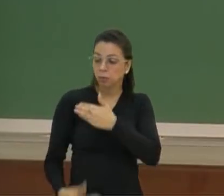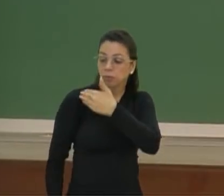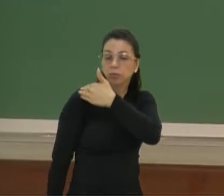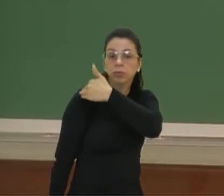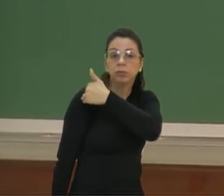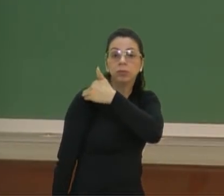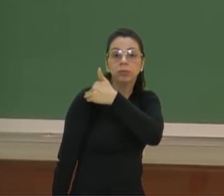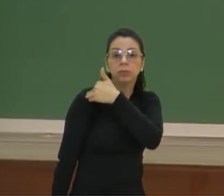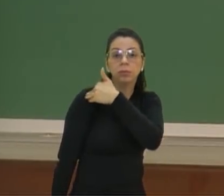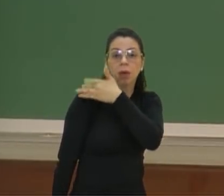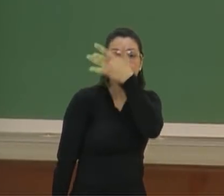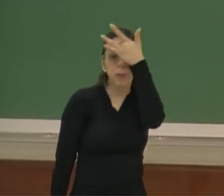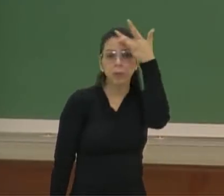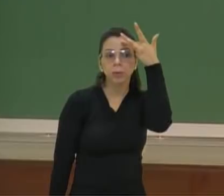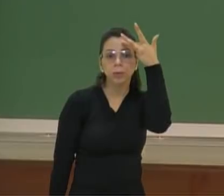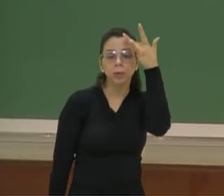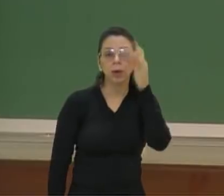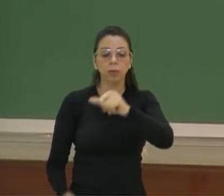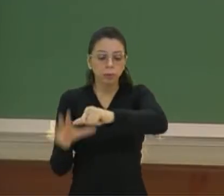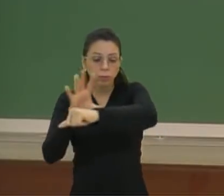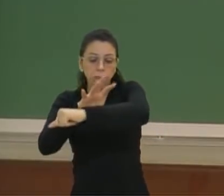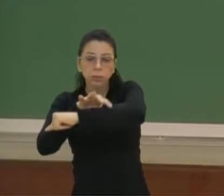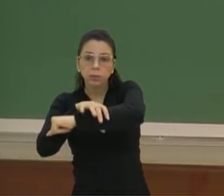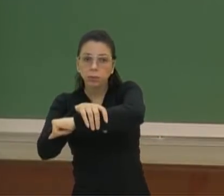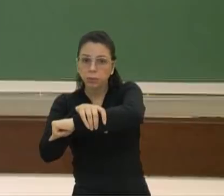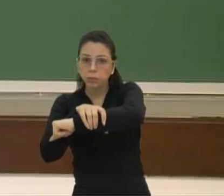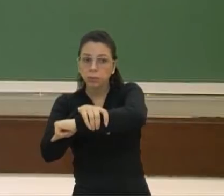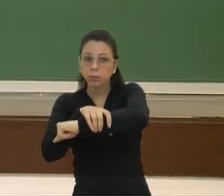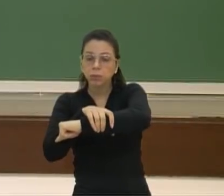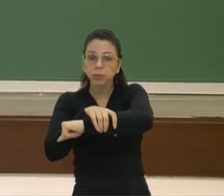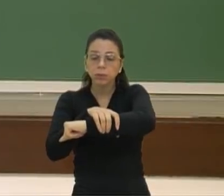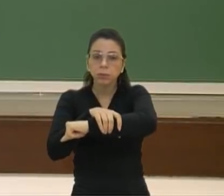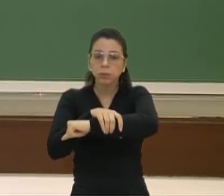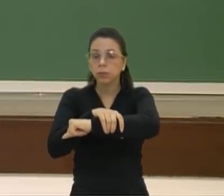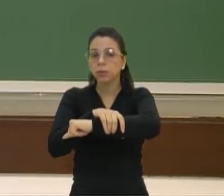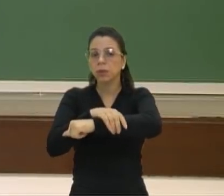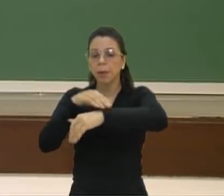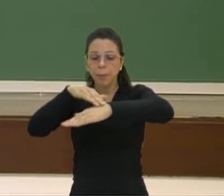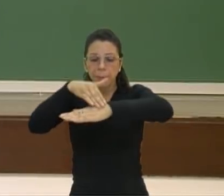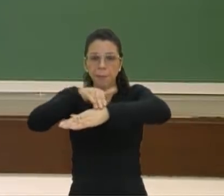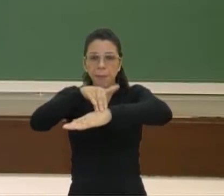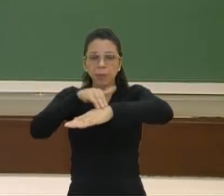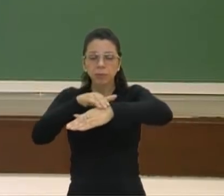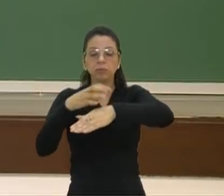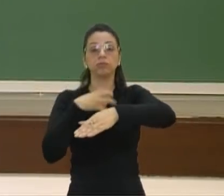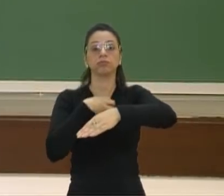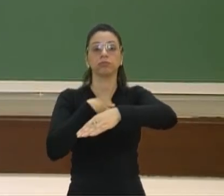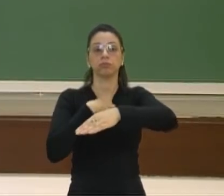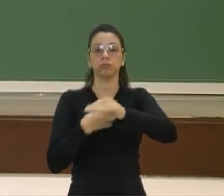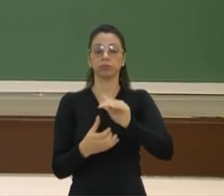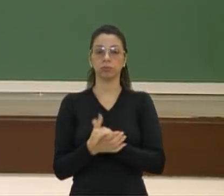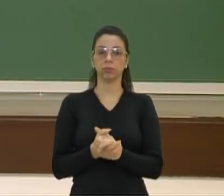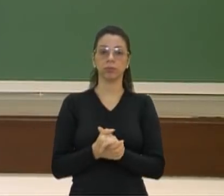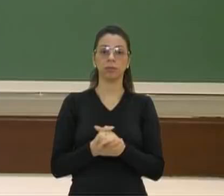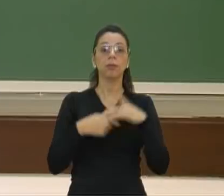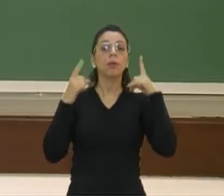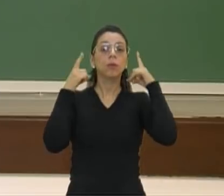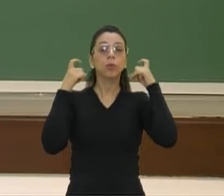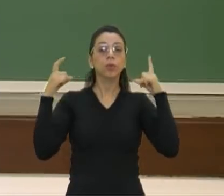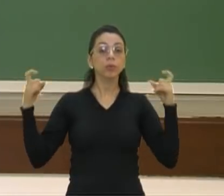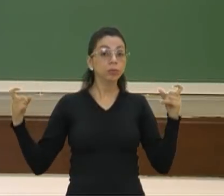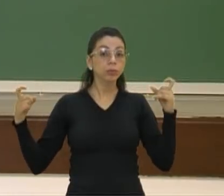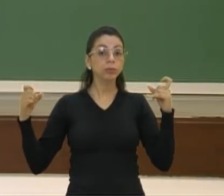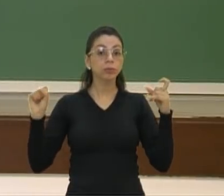te encostando, pegou no seu braço, você pisou em alguma coisa e sentiu. Sons,